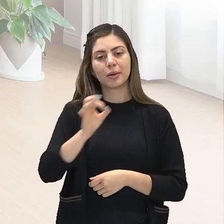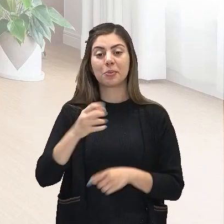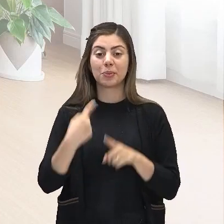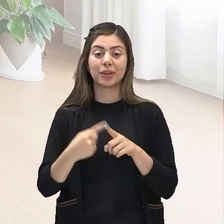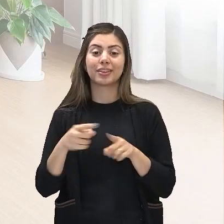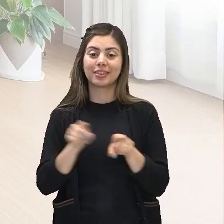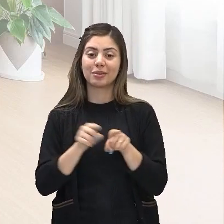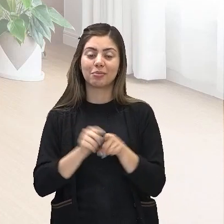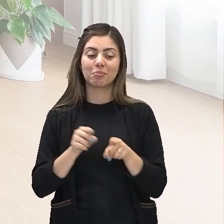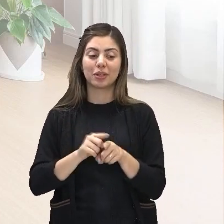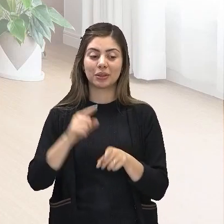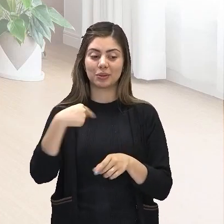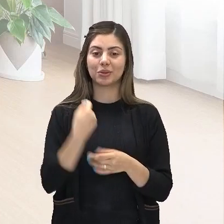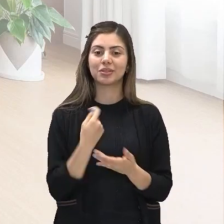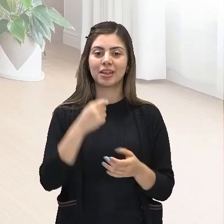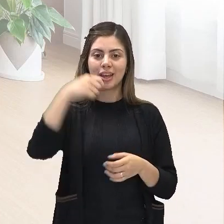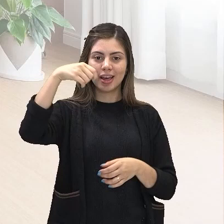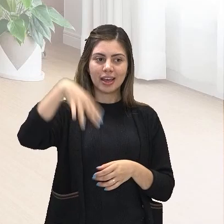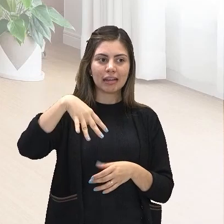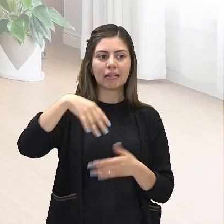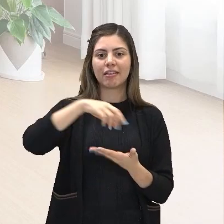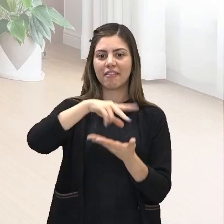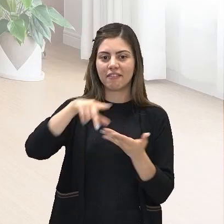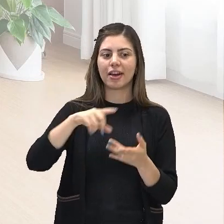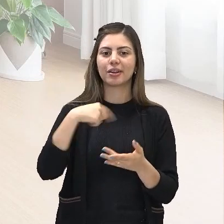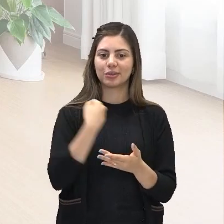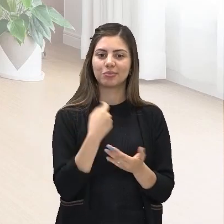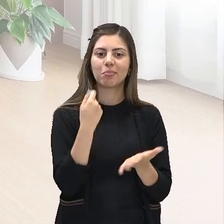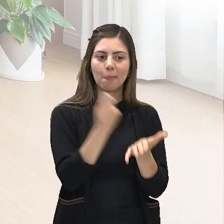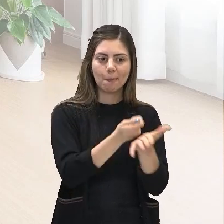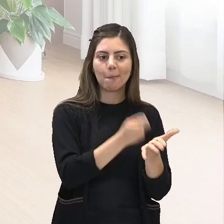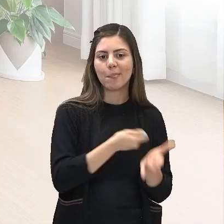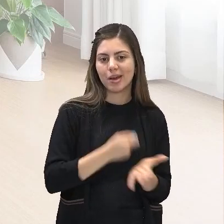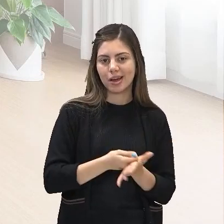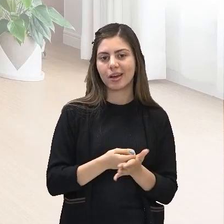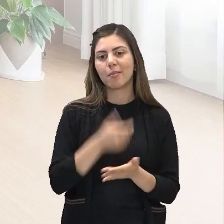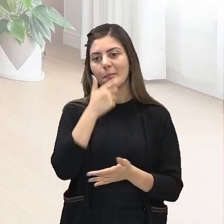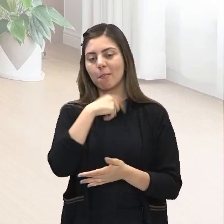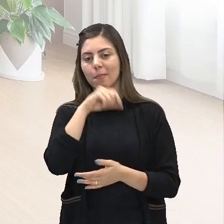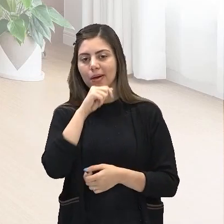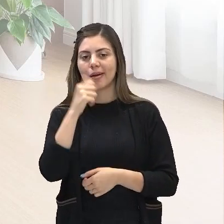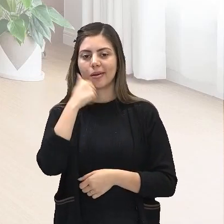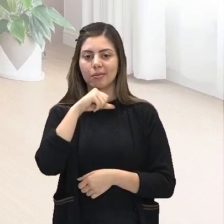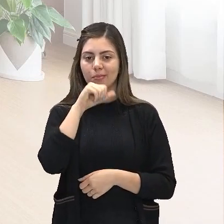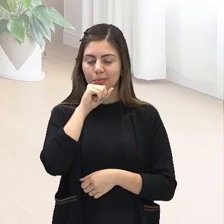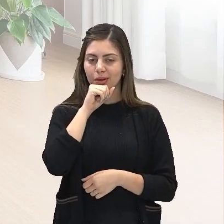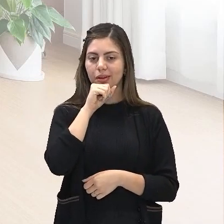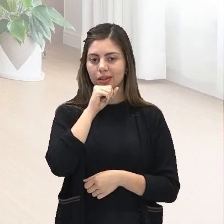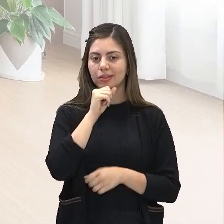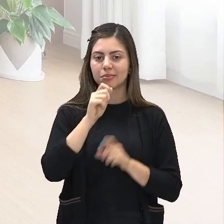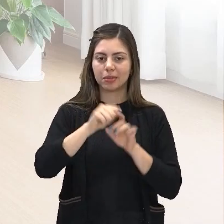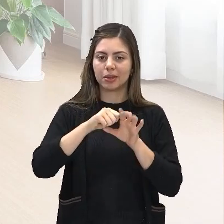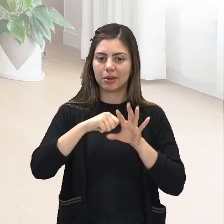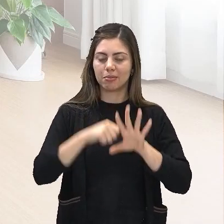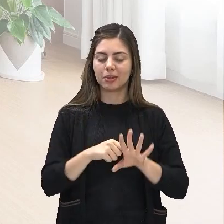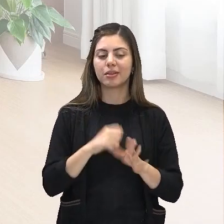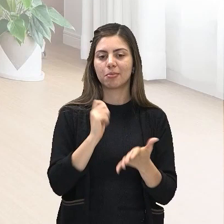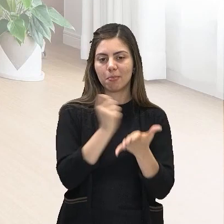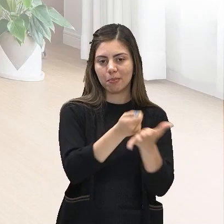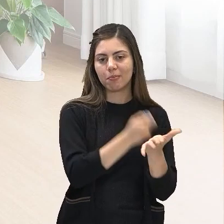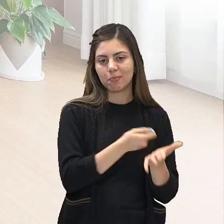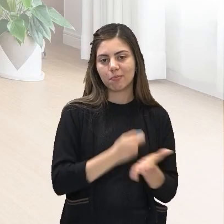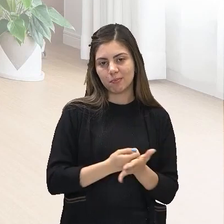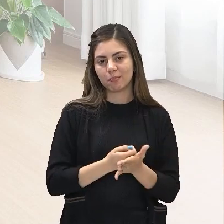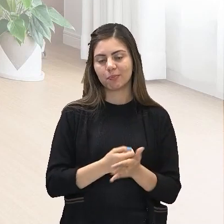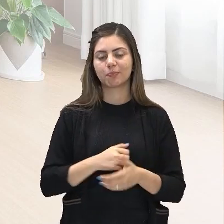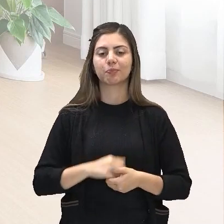no final do mês ali do nosso pai ou da nossa mãe, que vai pagar ali, vai fazer o pagamento dessa conta no final do mês. Então é importante ficar atentos ali e já